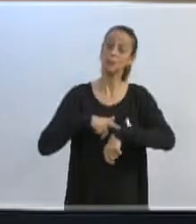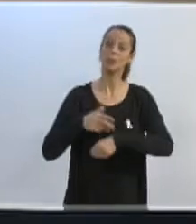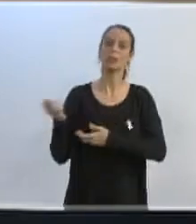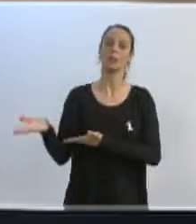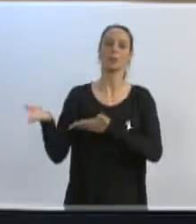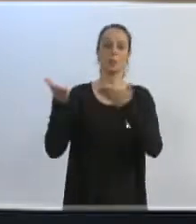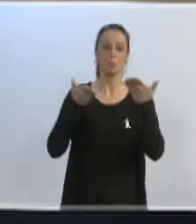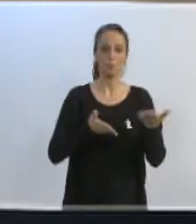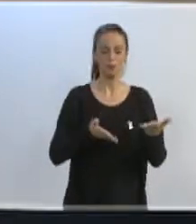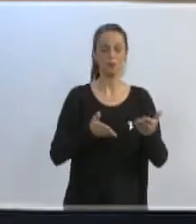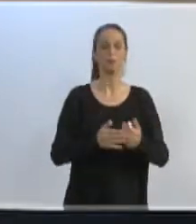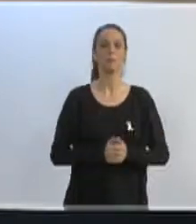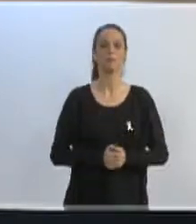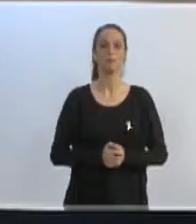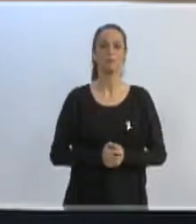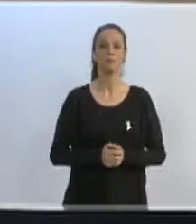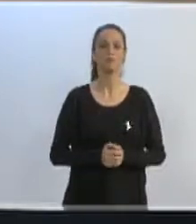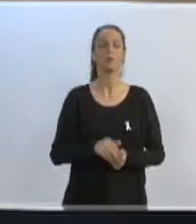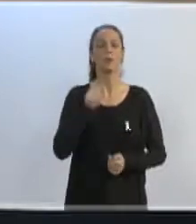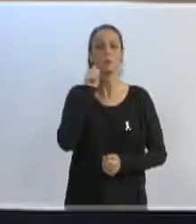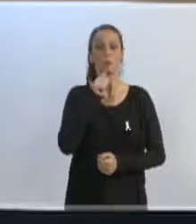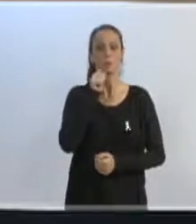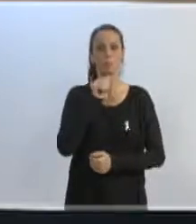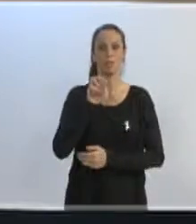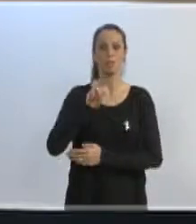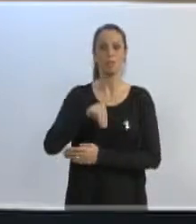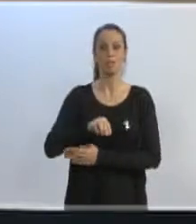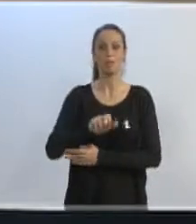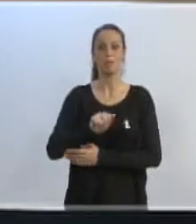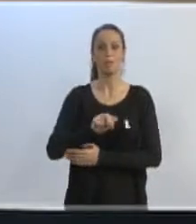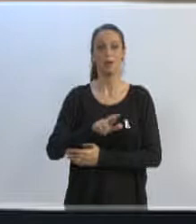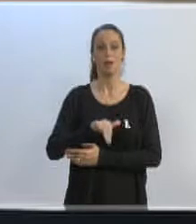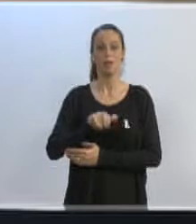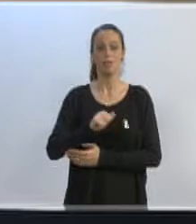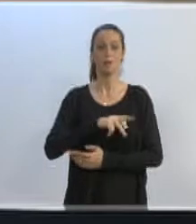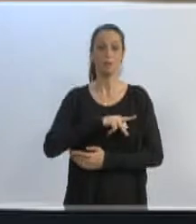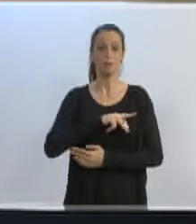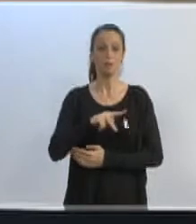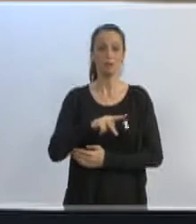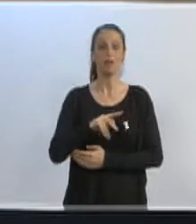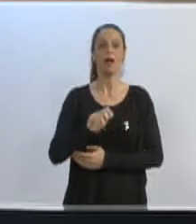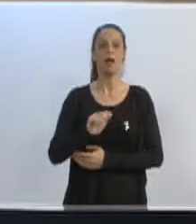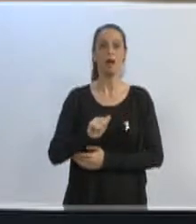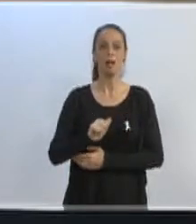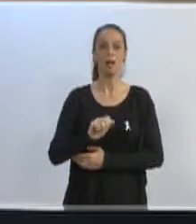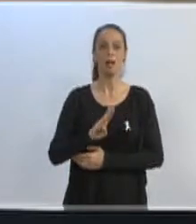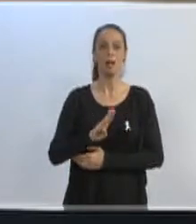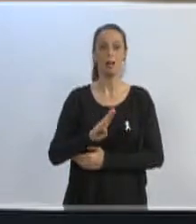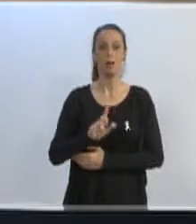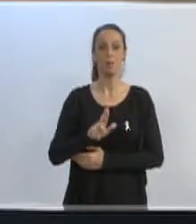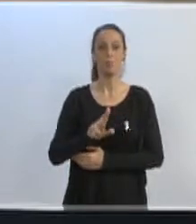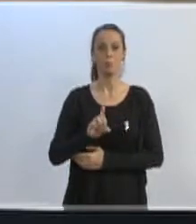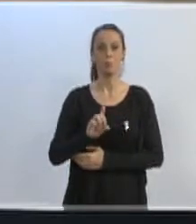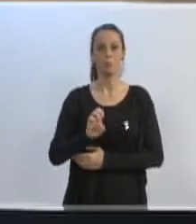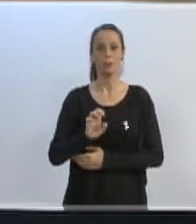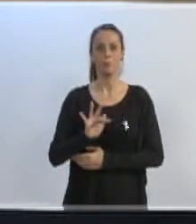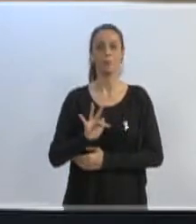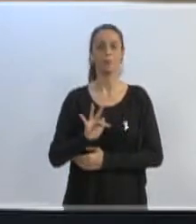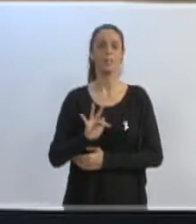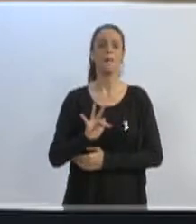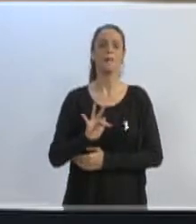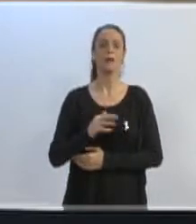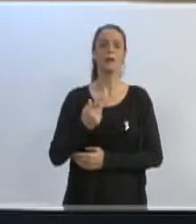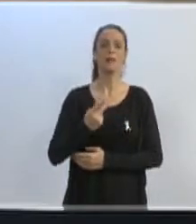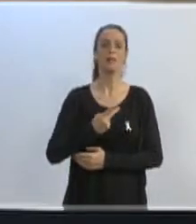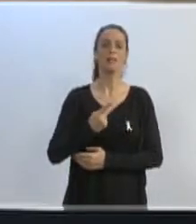fazer uso da palavra a senhora Maria Helena Maba, presidente da ABLUDEF e vice-presidente da CODEPA, pelo